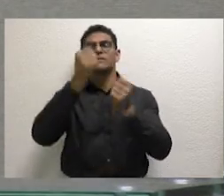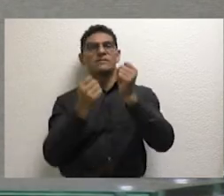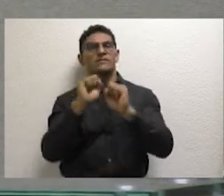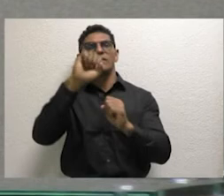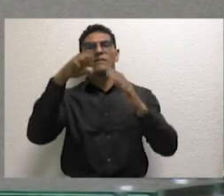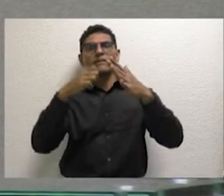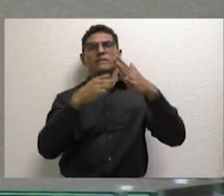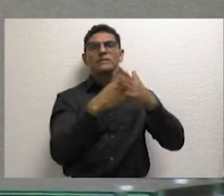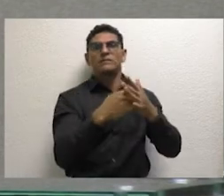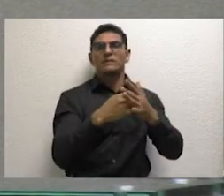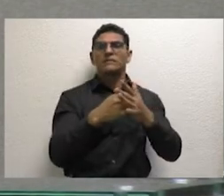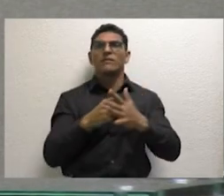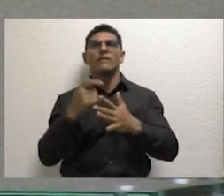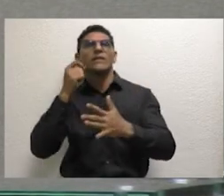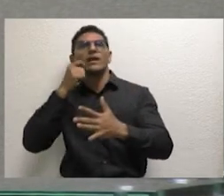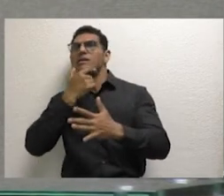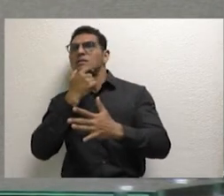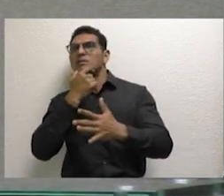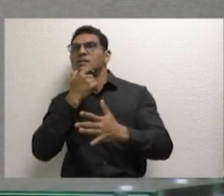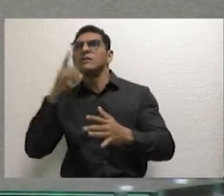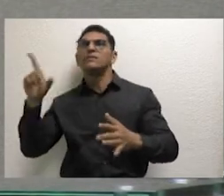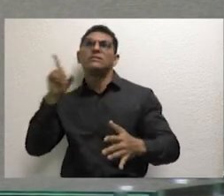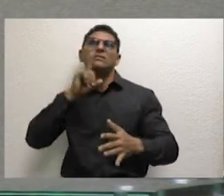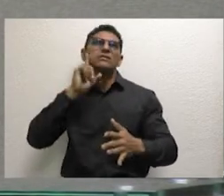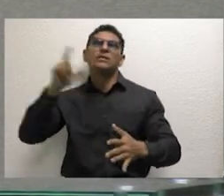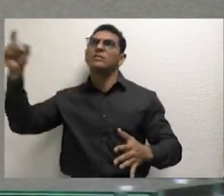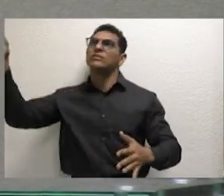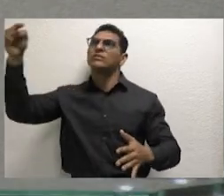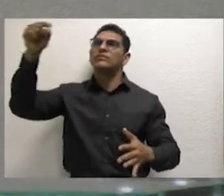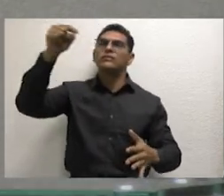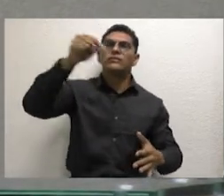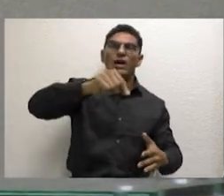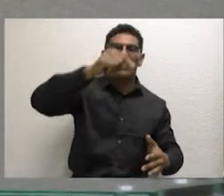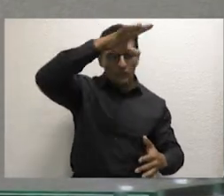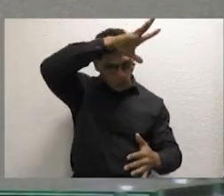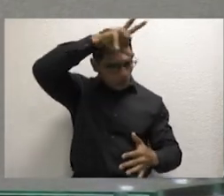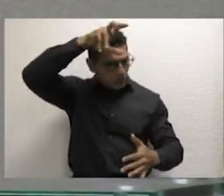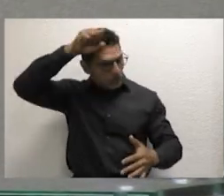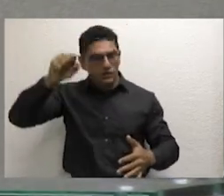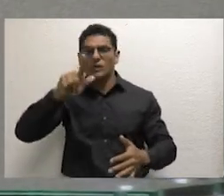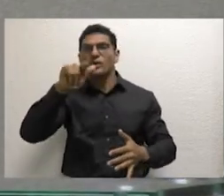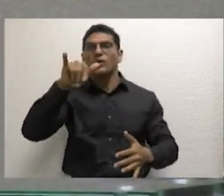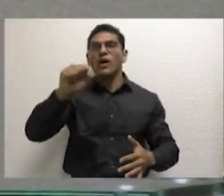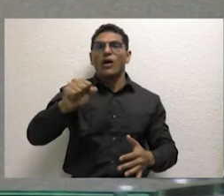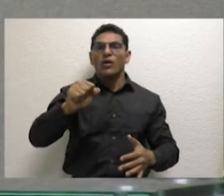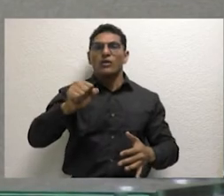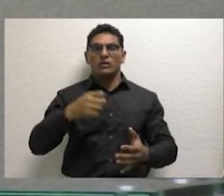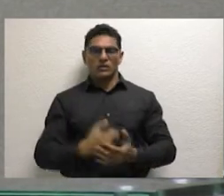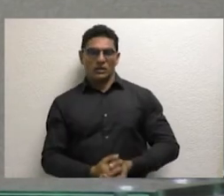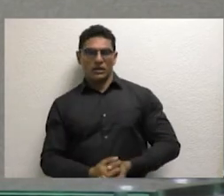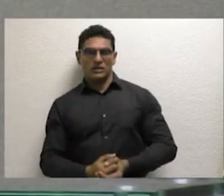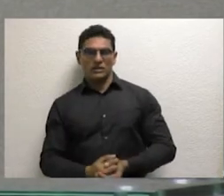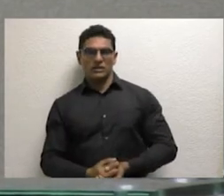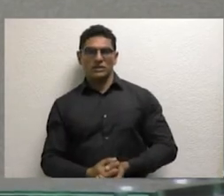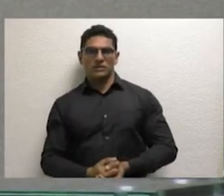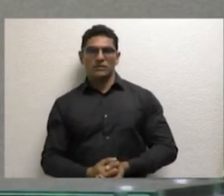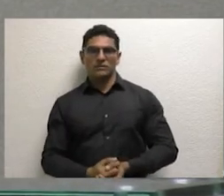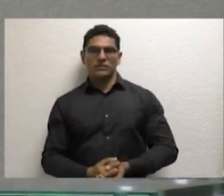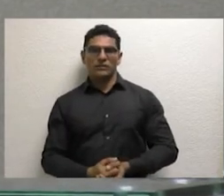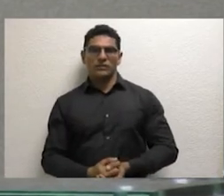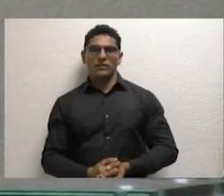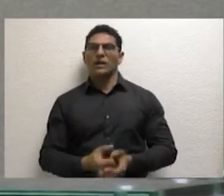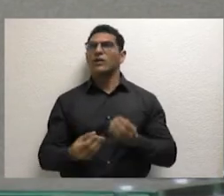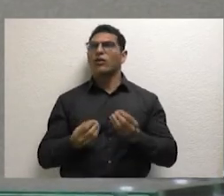Estados Unidos aí eu fico imaginando como é que nós vamos trafegar com 600 caminhões naquela estrada hoje a